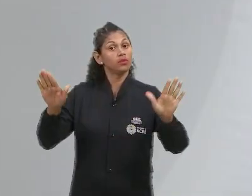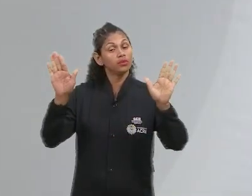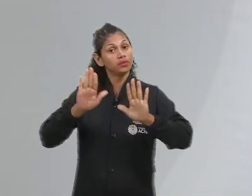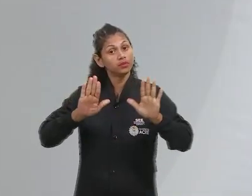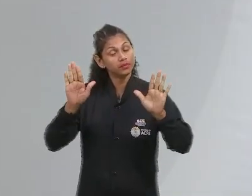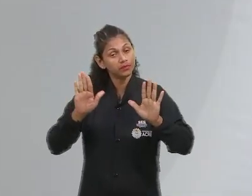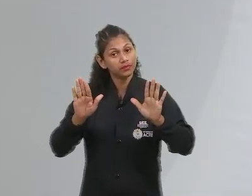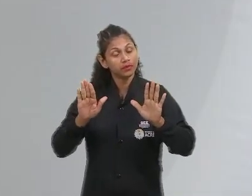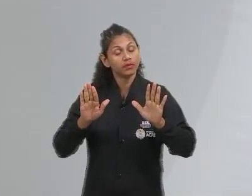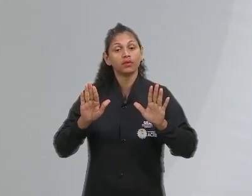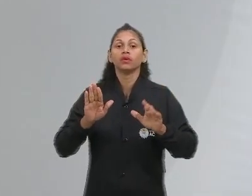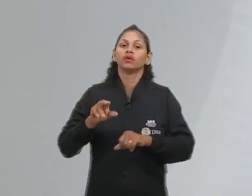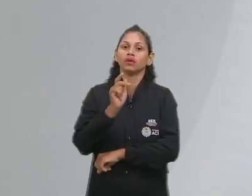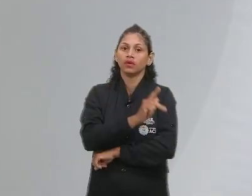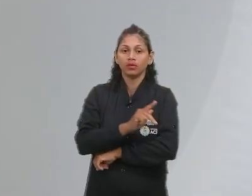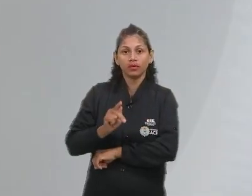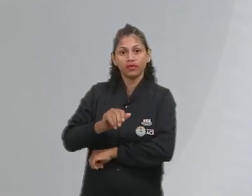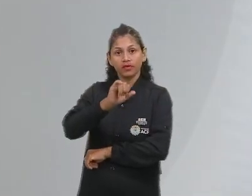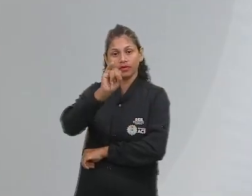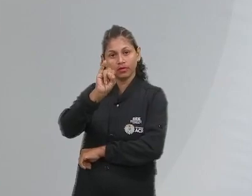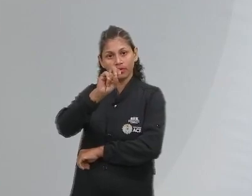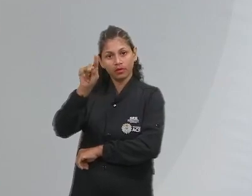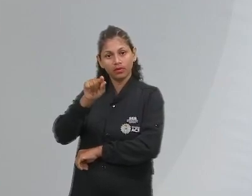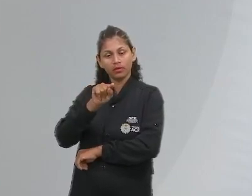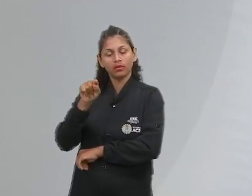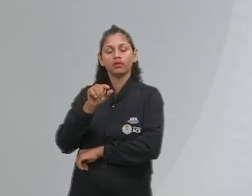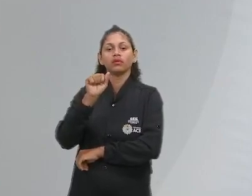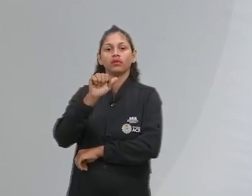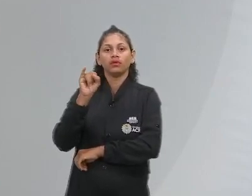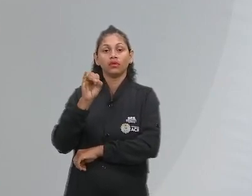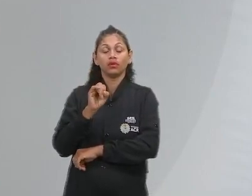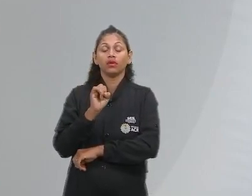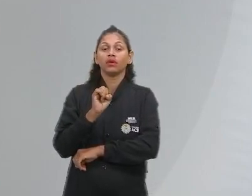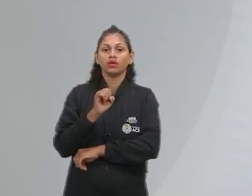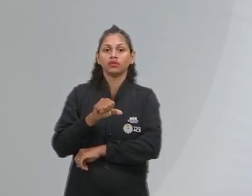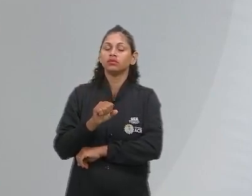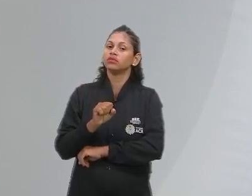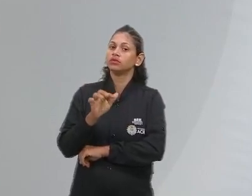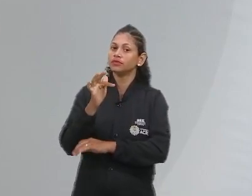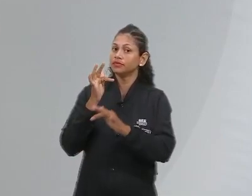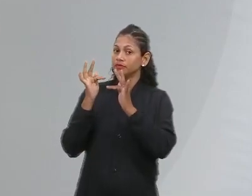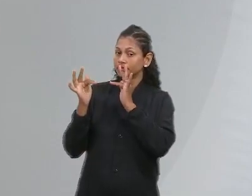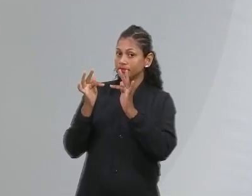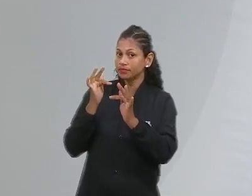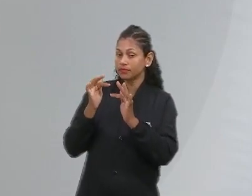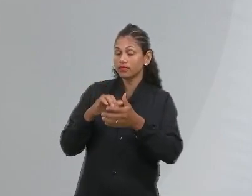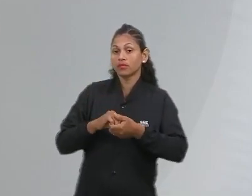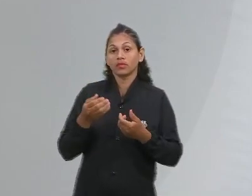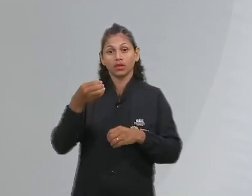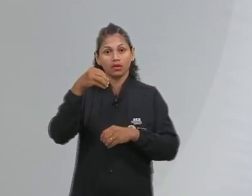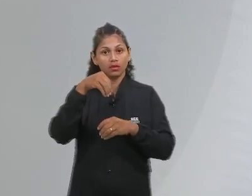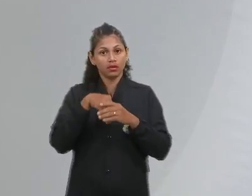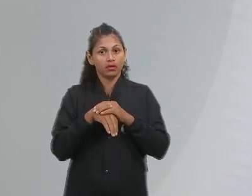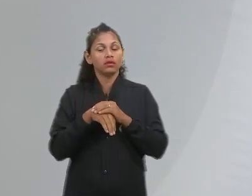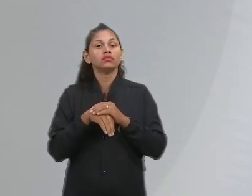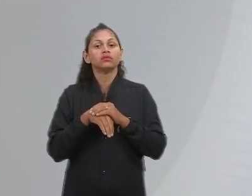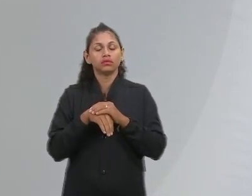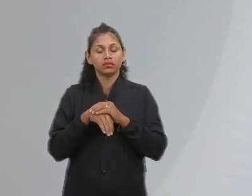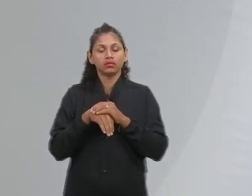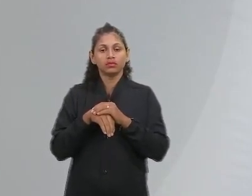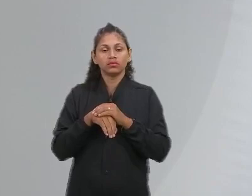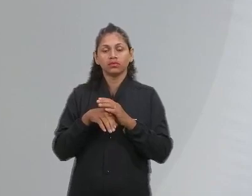Olá, sou o professor Isaías, de Filosofia, e hoje, dentro dessa unidade maior de